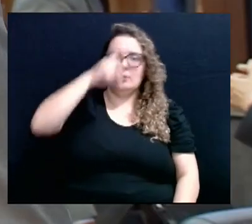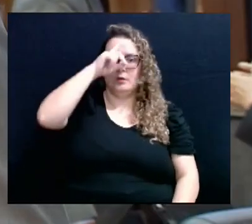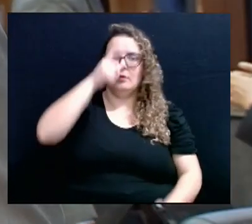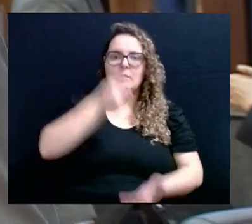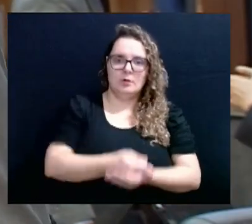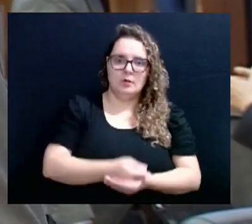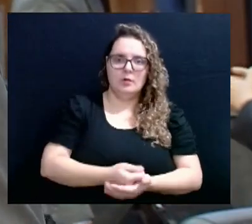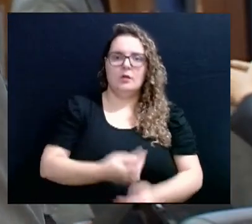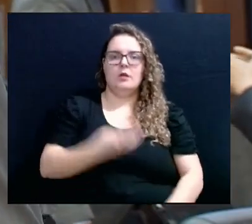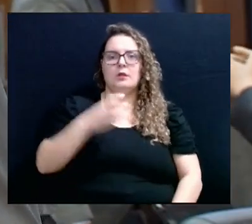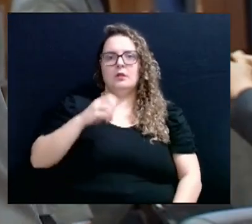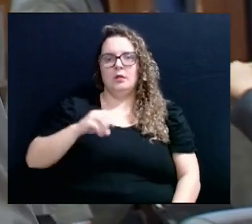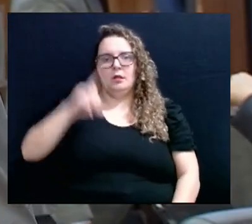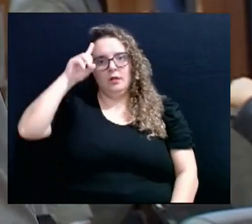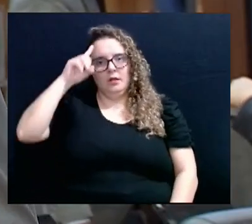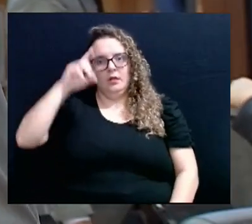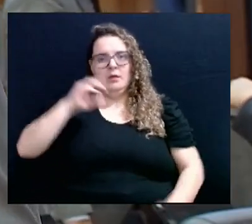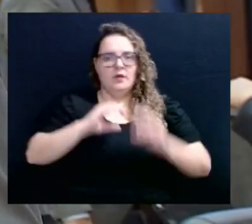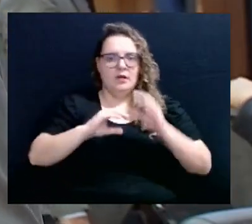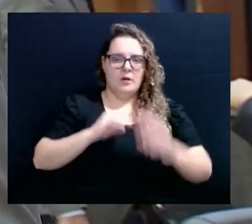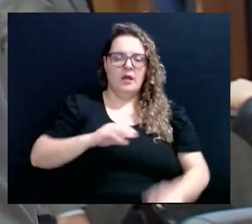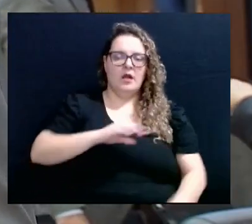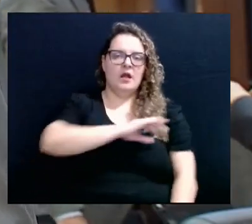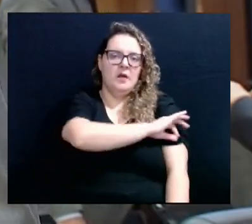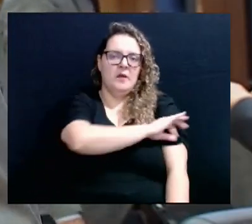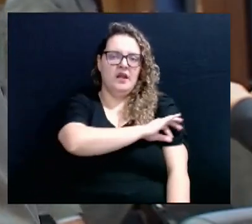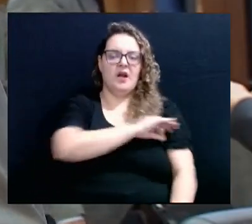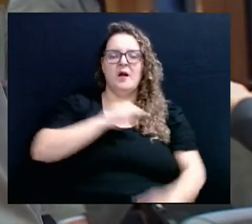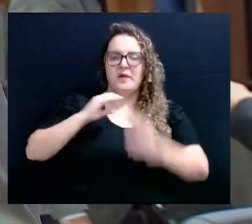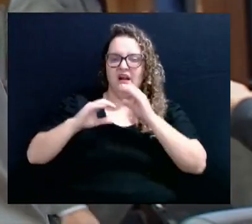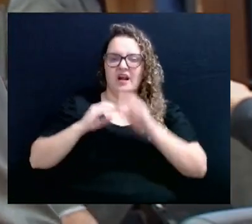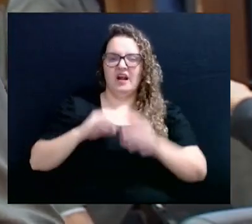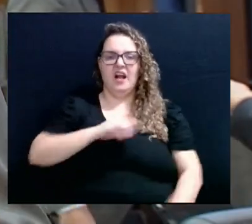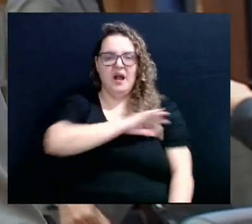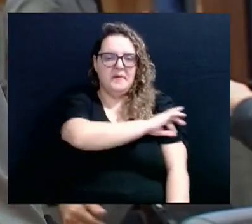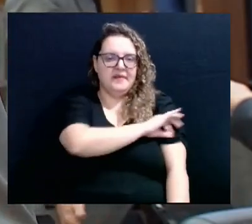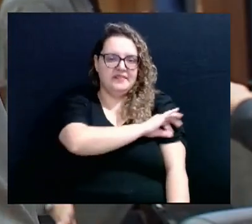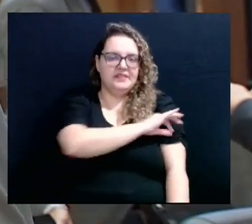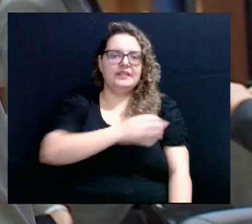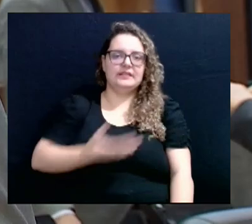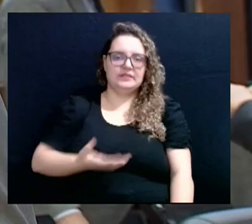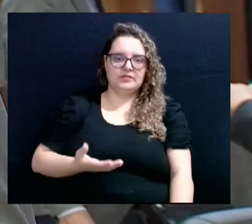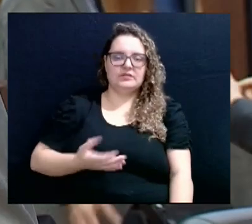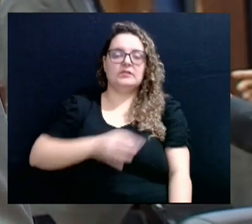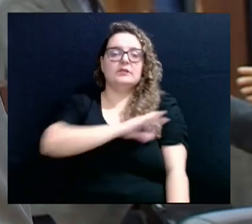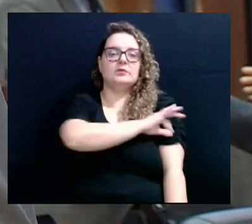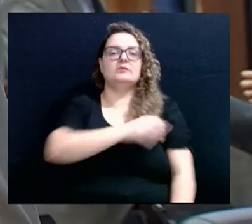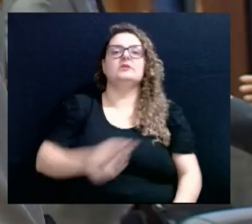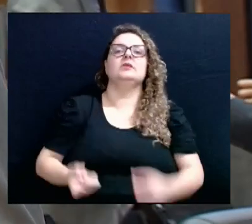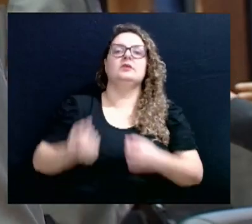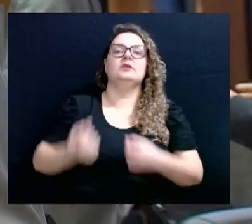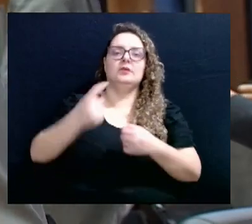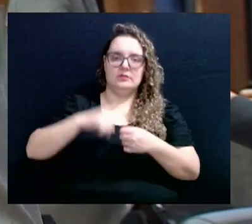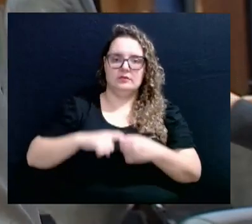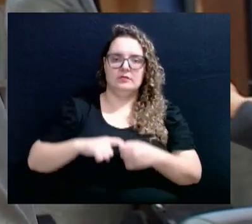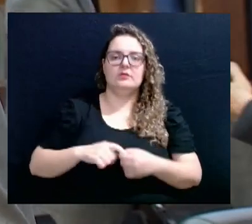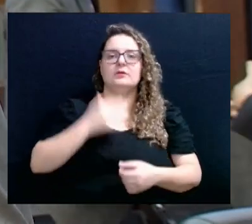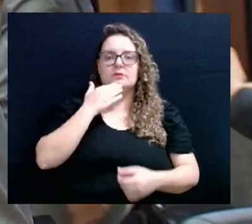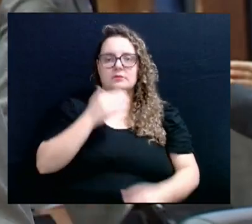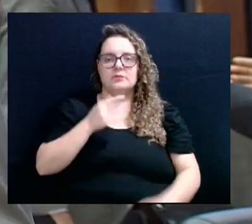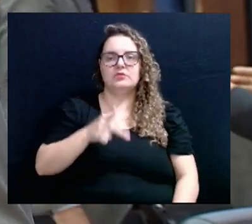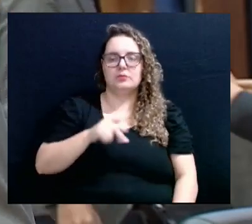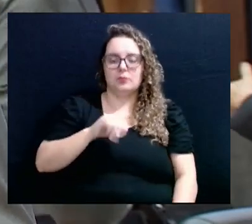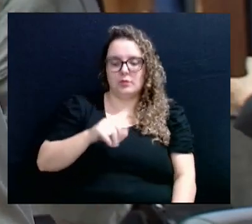para comunicar à Prefeitura. Comunicando à Prefeitura, a Prefeitura volta a cobrar o IPTU.